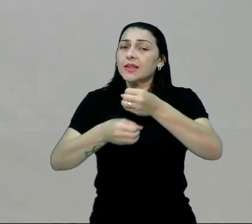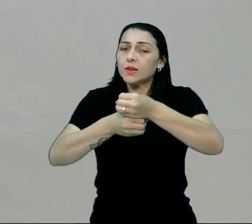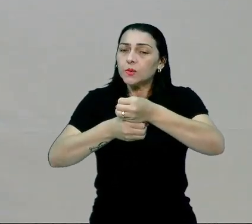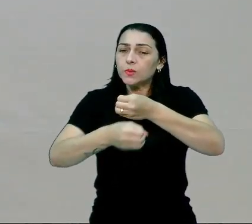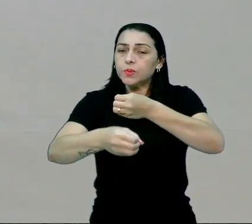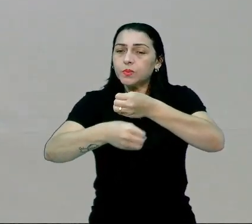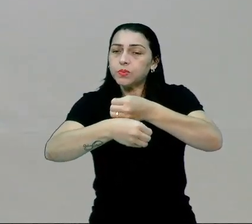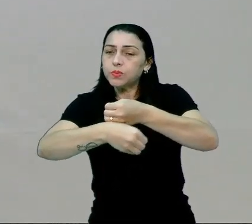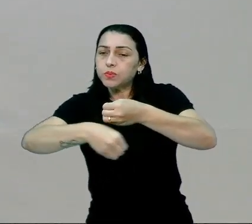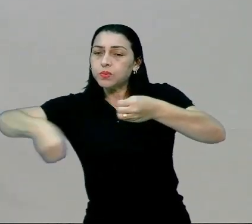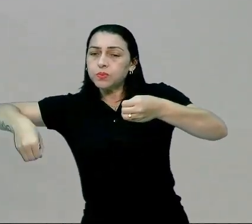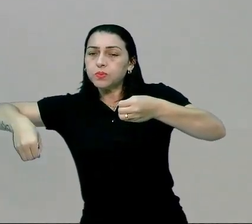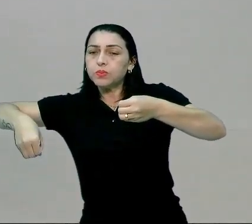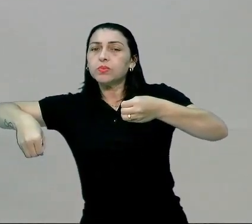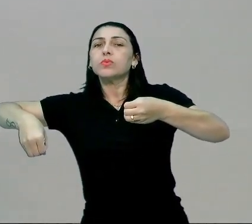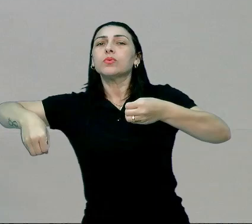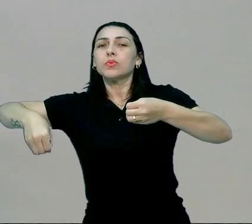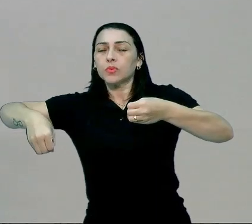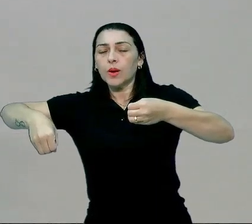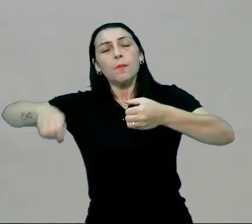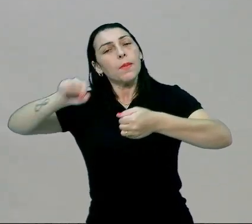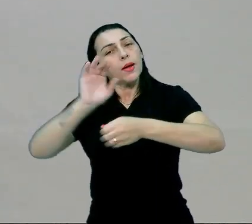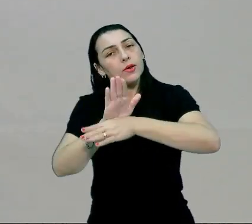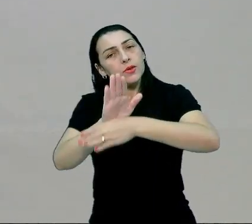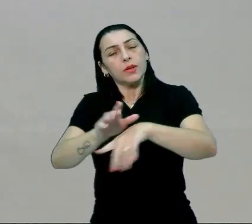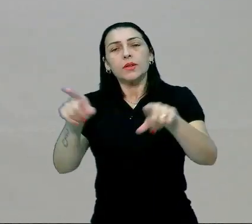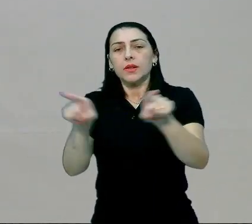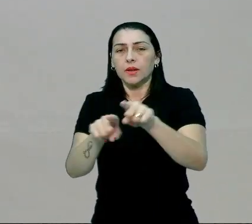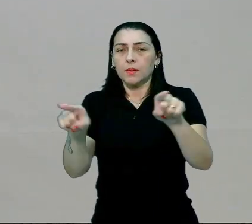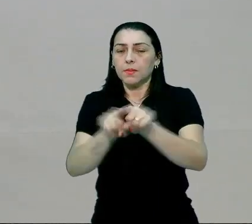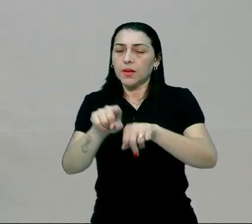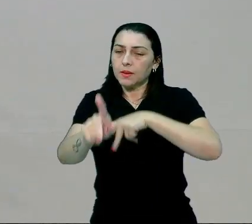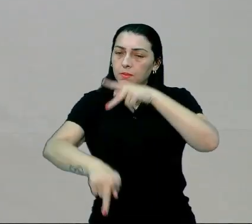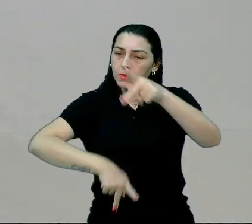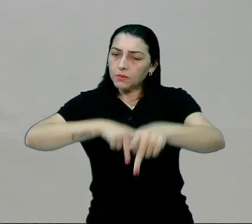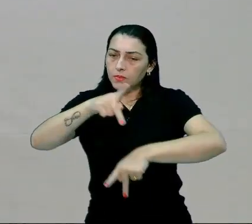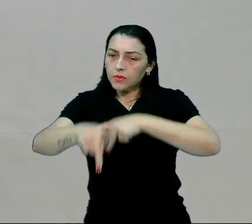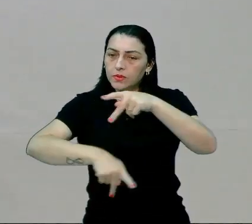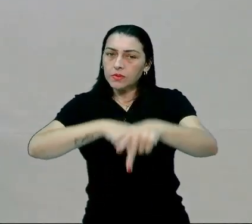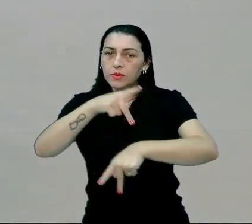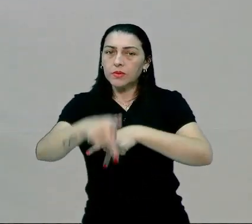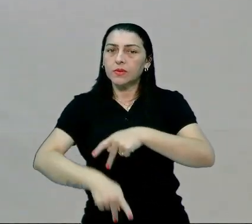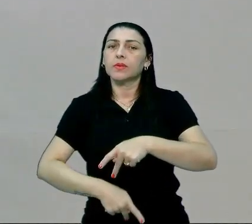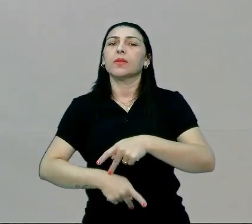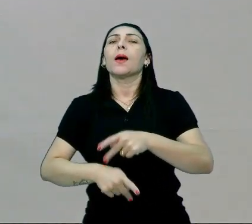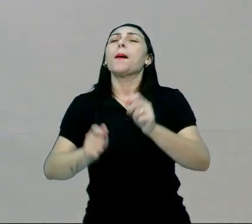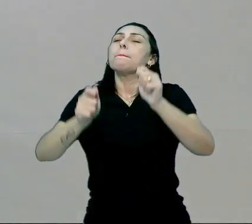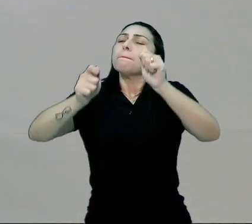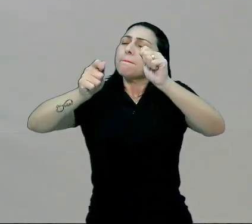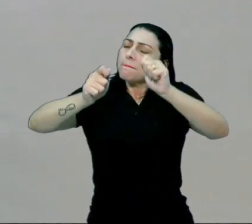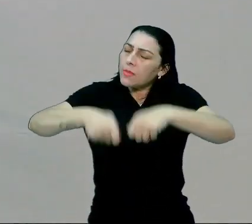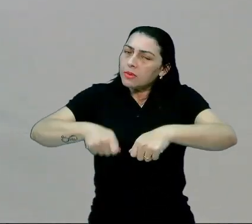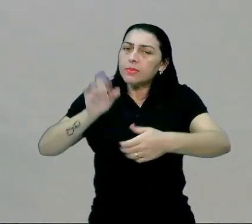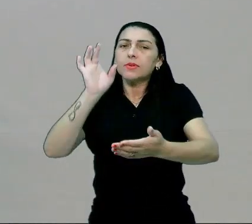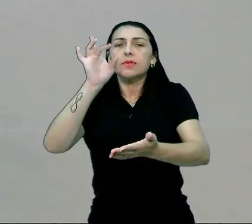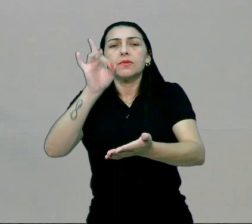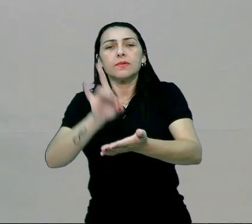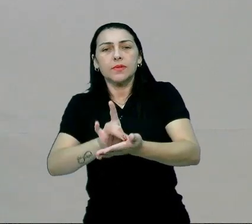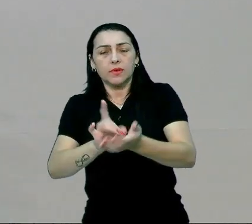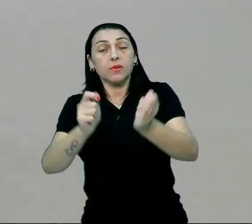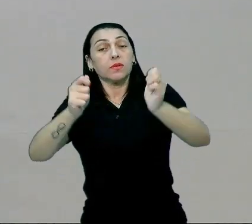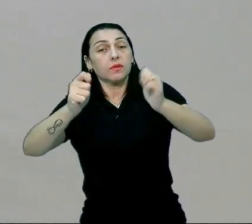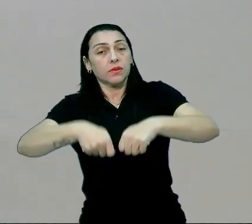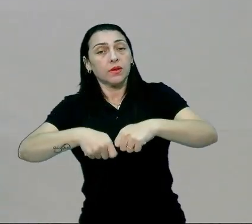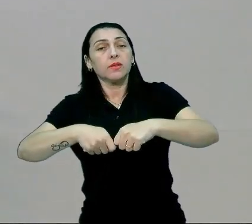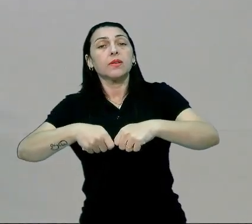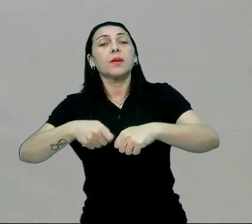saneamento básico para favorecer também a população, ou seja, possibilitar